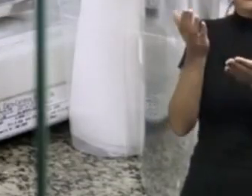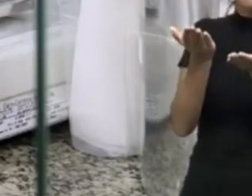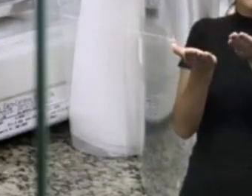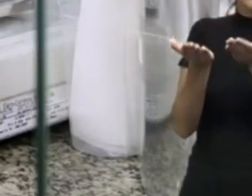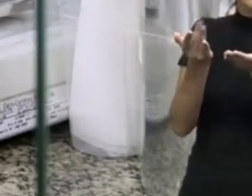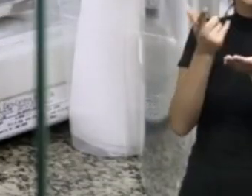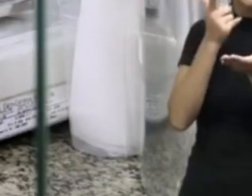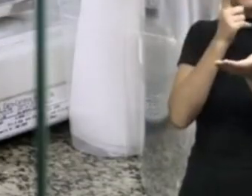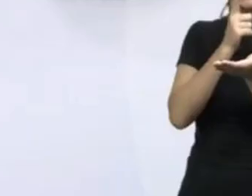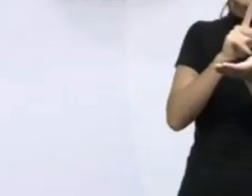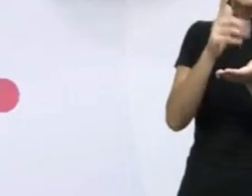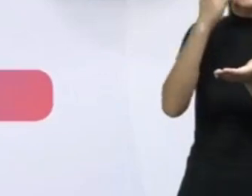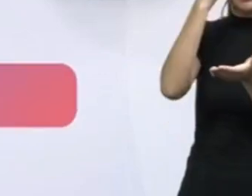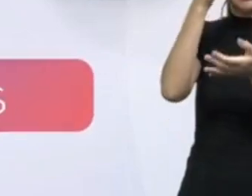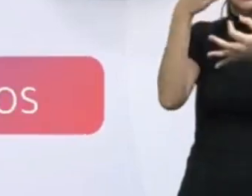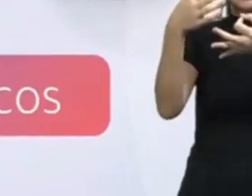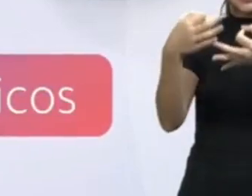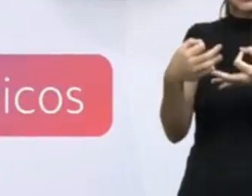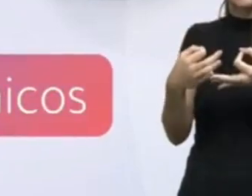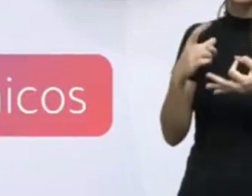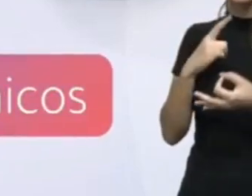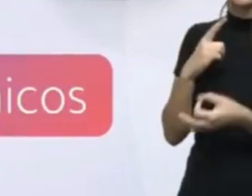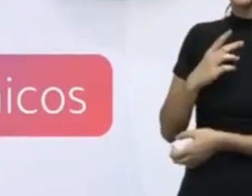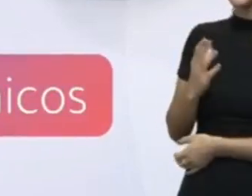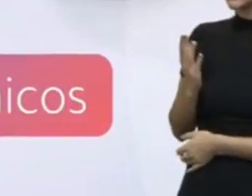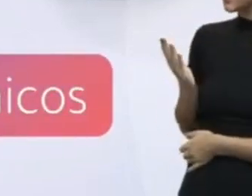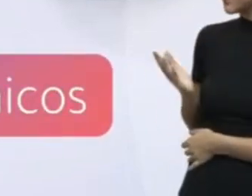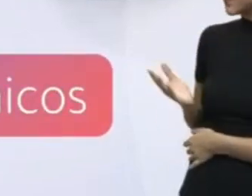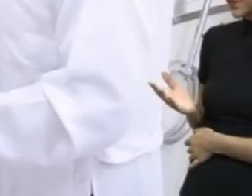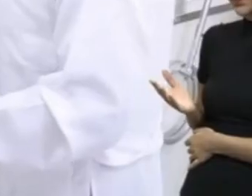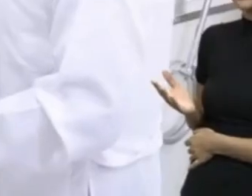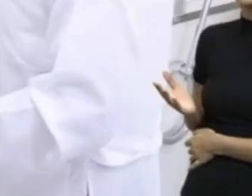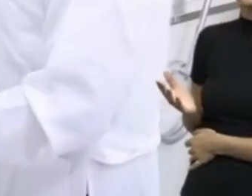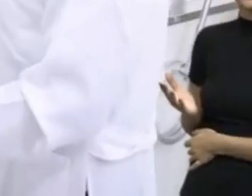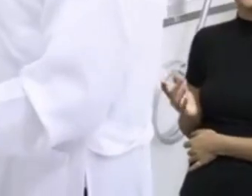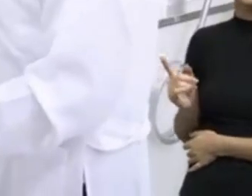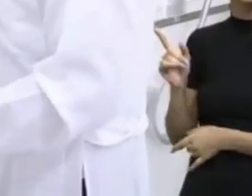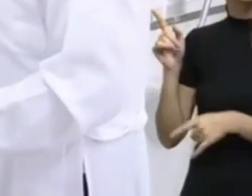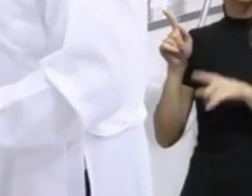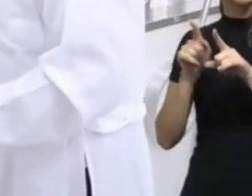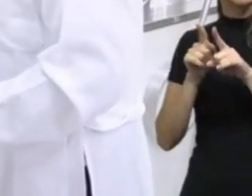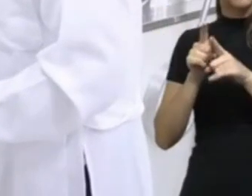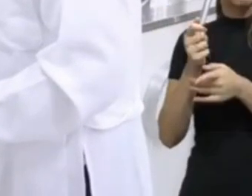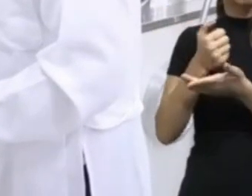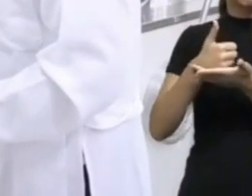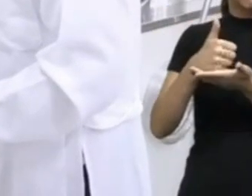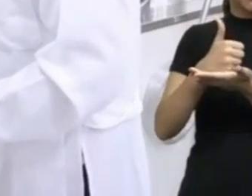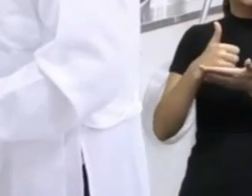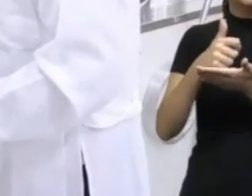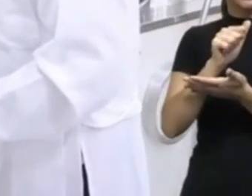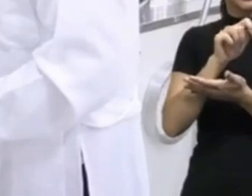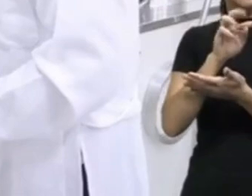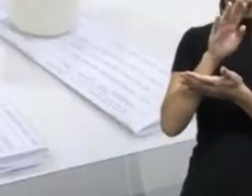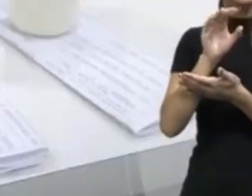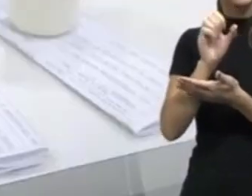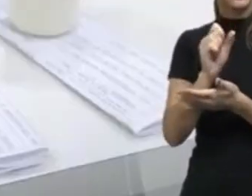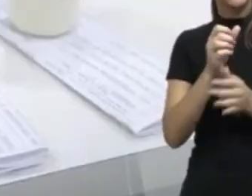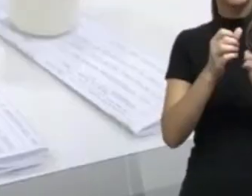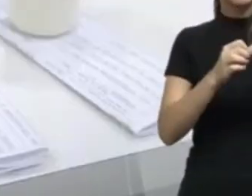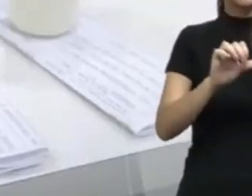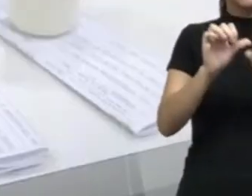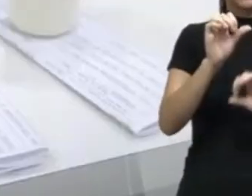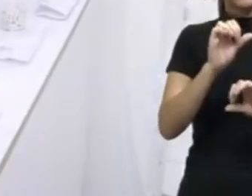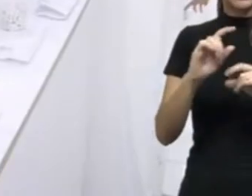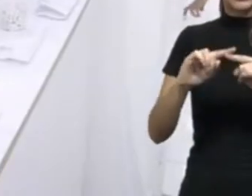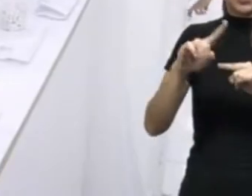para garantir medidas exatas, estão adjuvantes farmacotécnicos e os fármacos, princípio ativo da formulação,